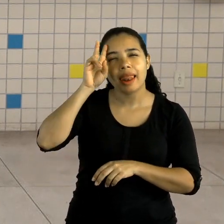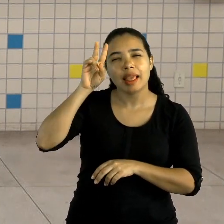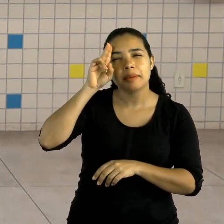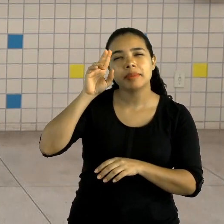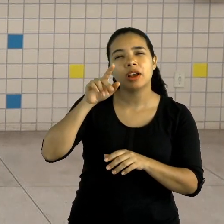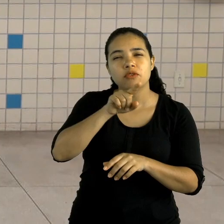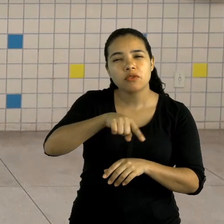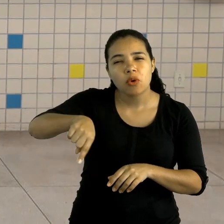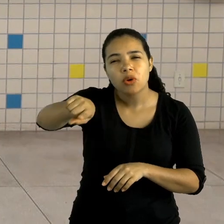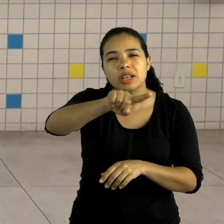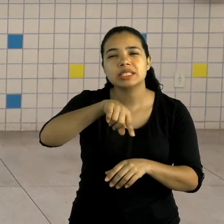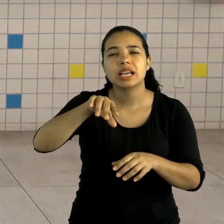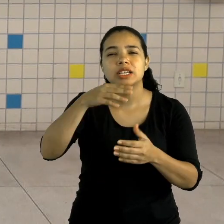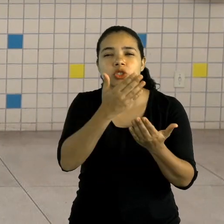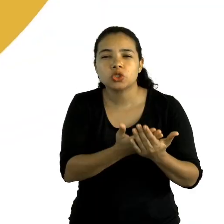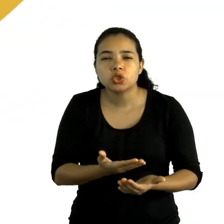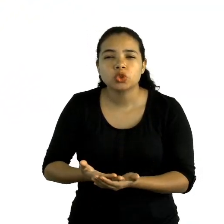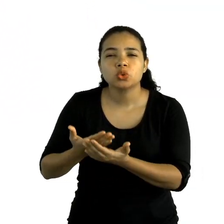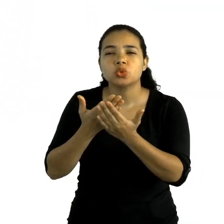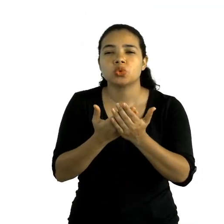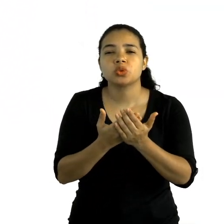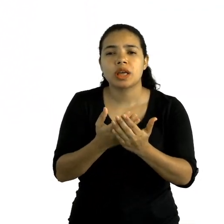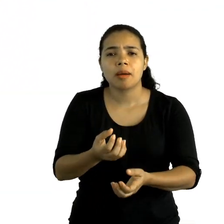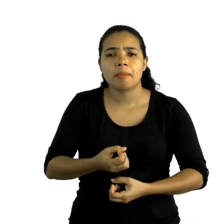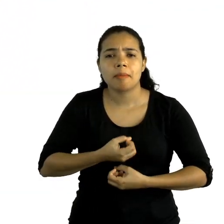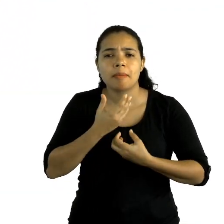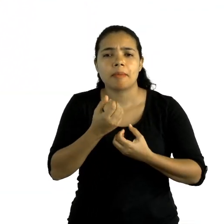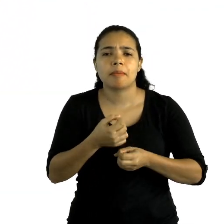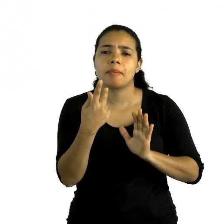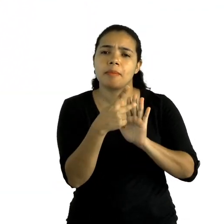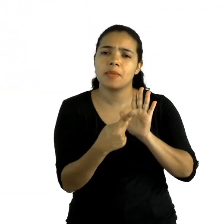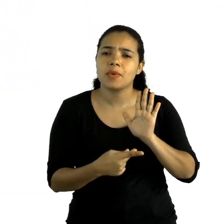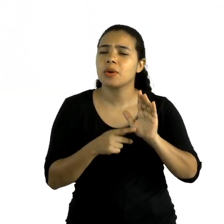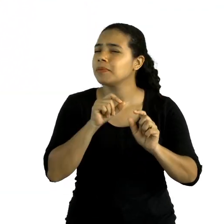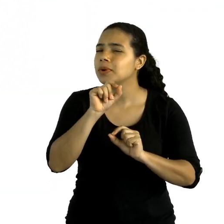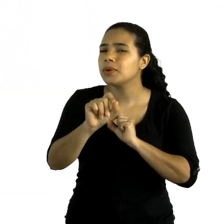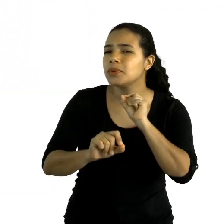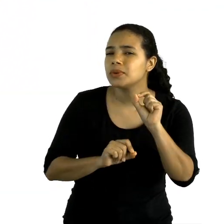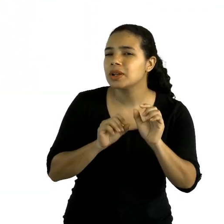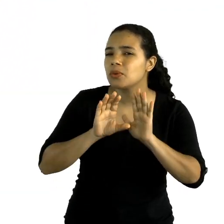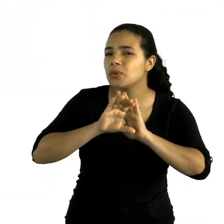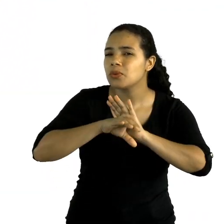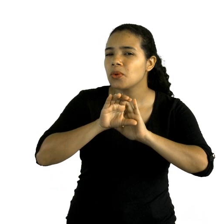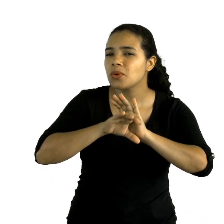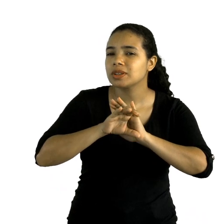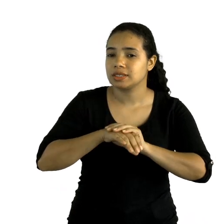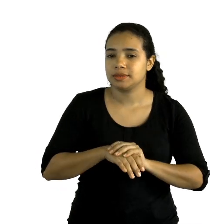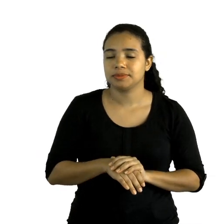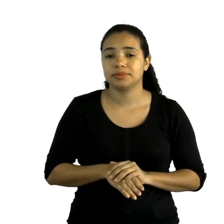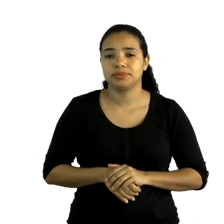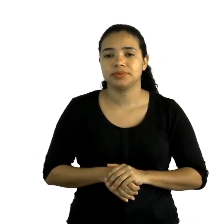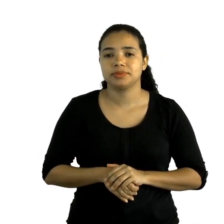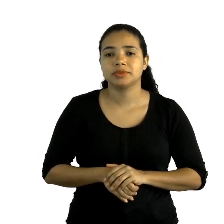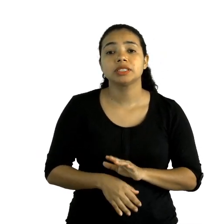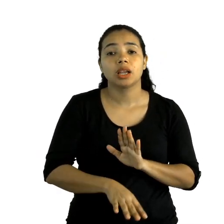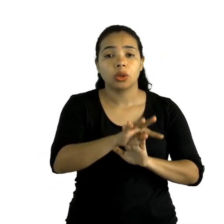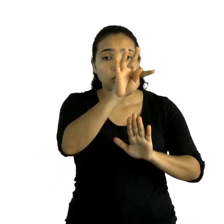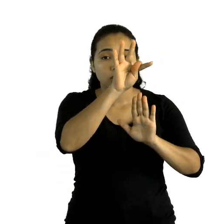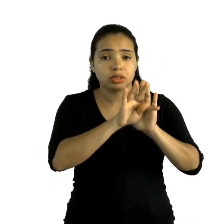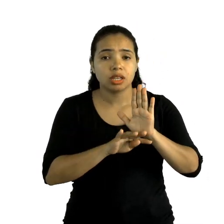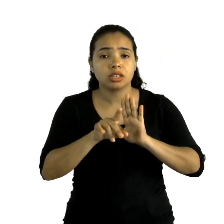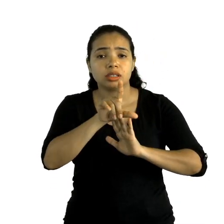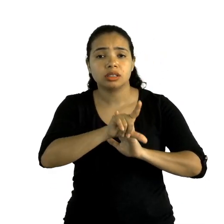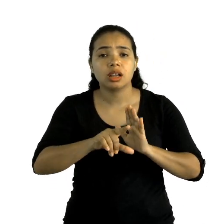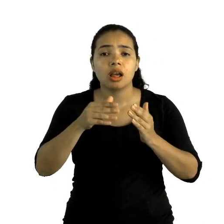já estudaram sobre poema. O que é poema? É um texto literário que